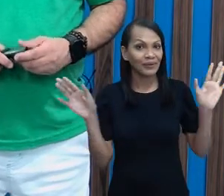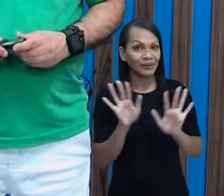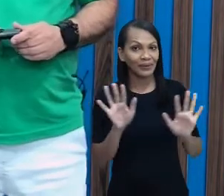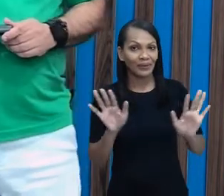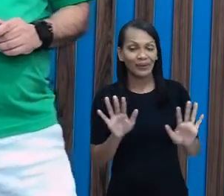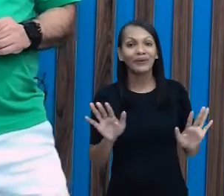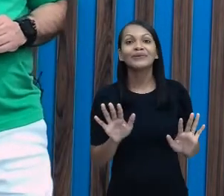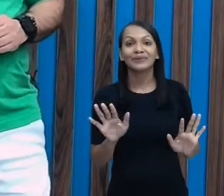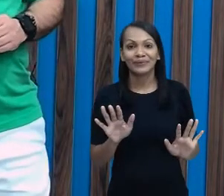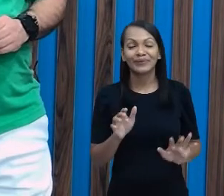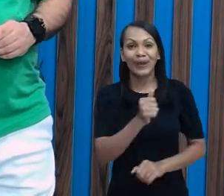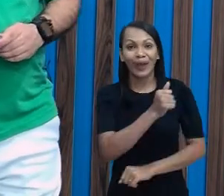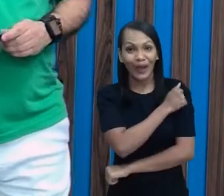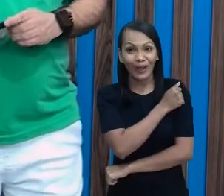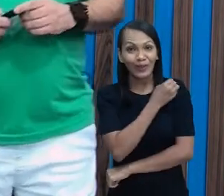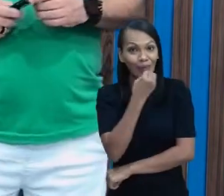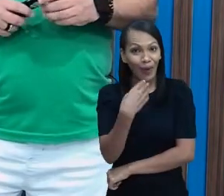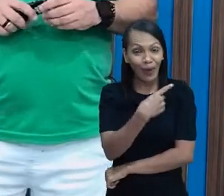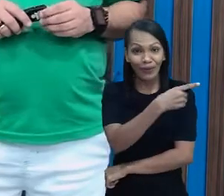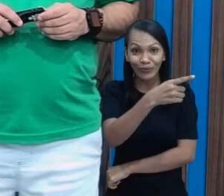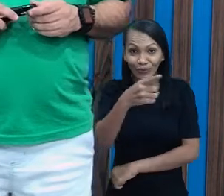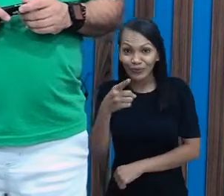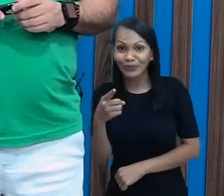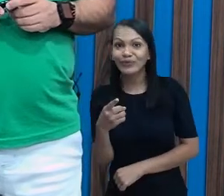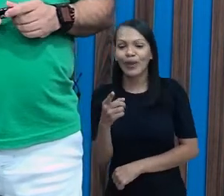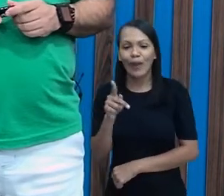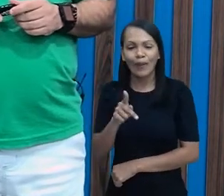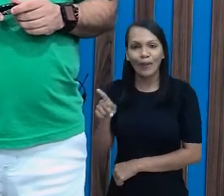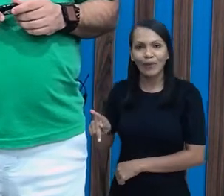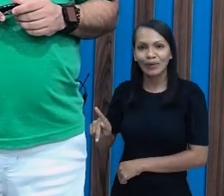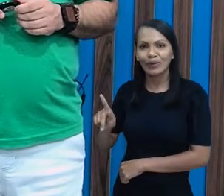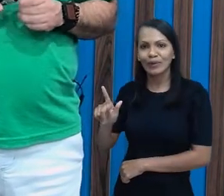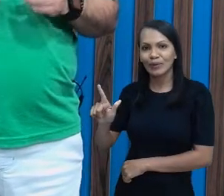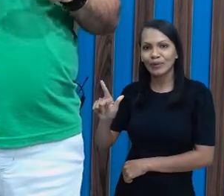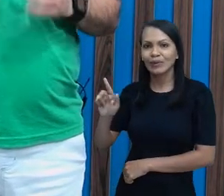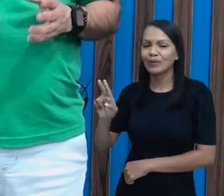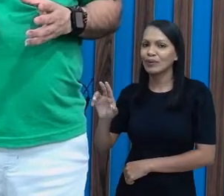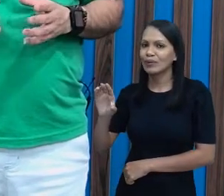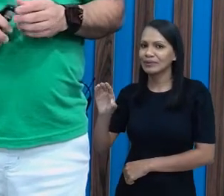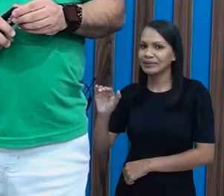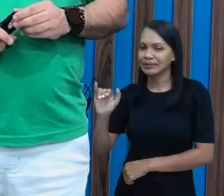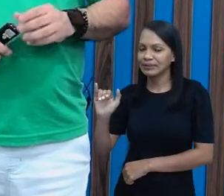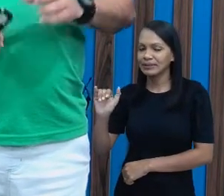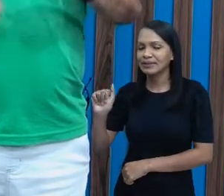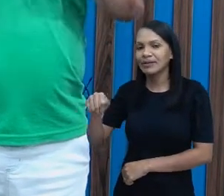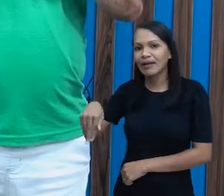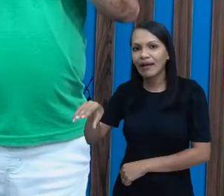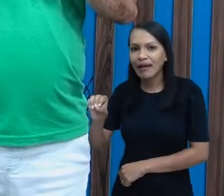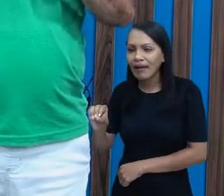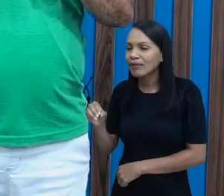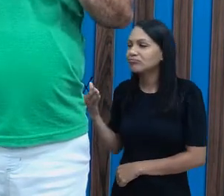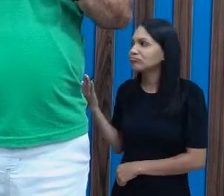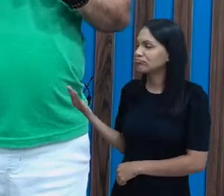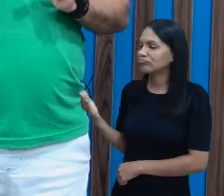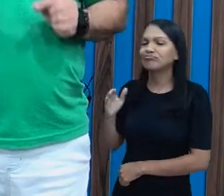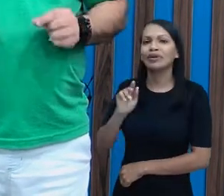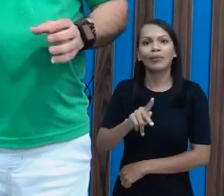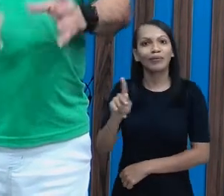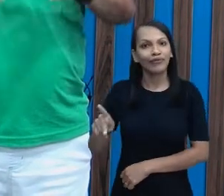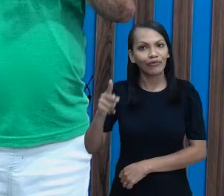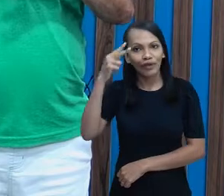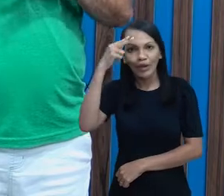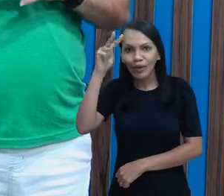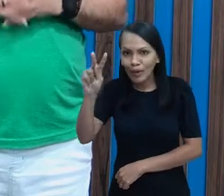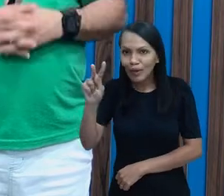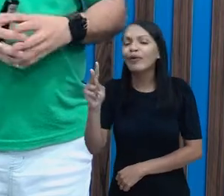Olá pessoal, tudo bom com vocês? Eu sou o professor Luciano Júnior, professor de História. Nós vamos para mais uma aula